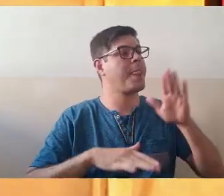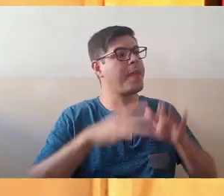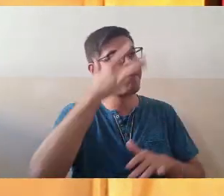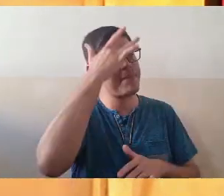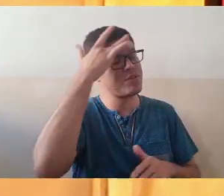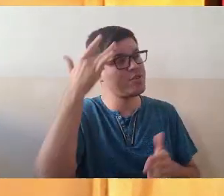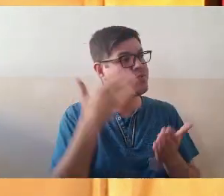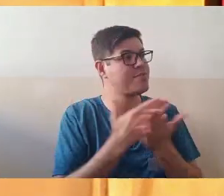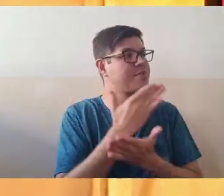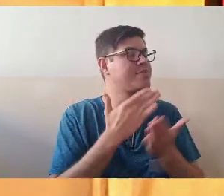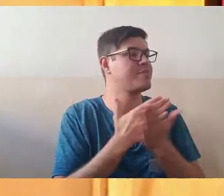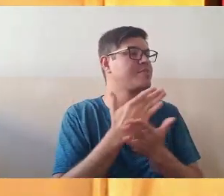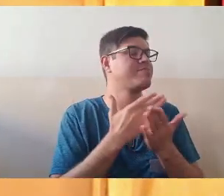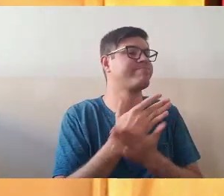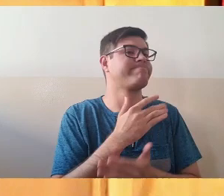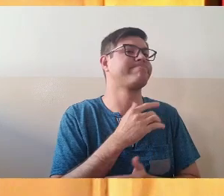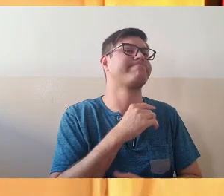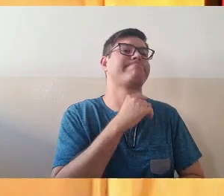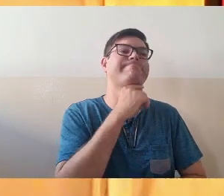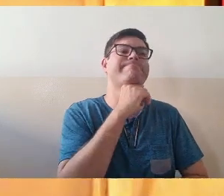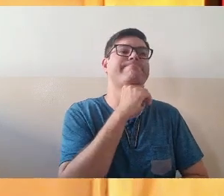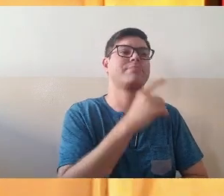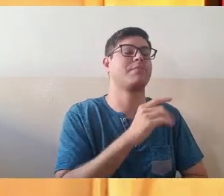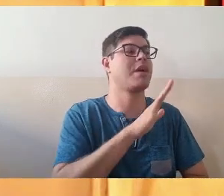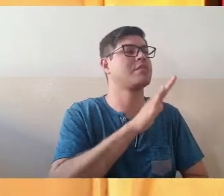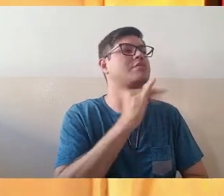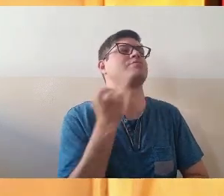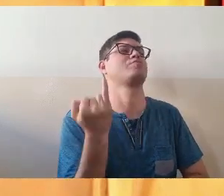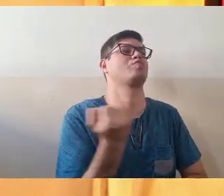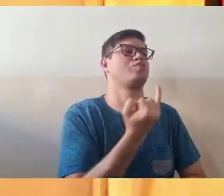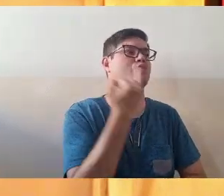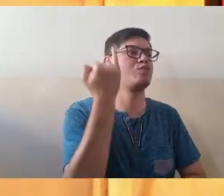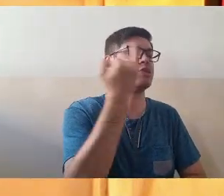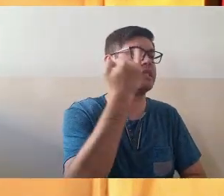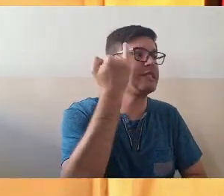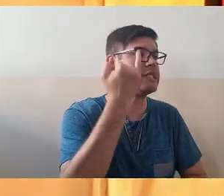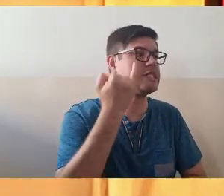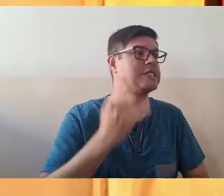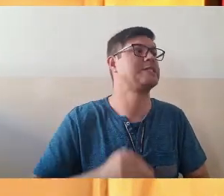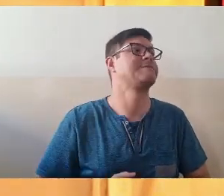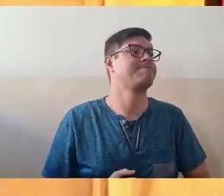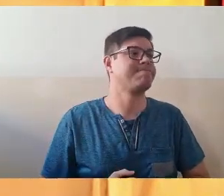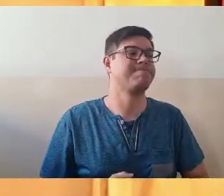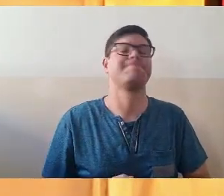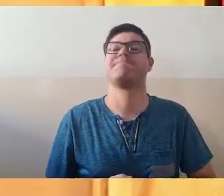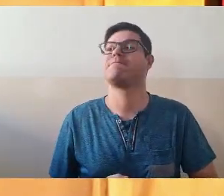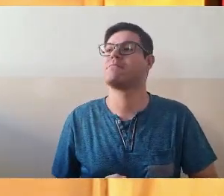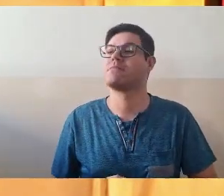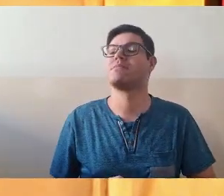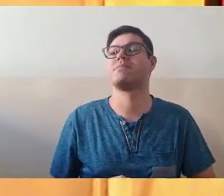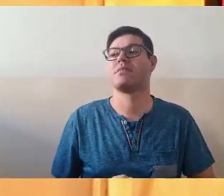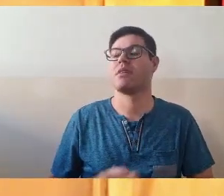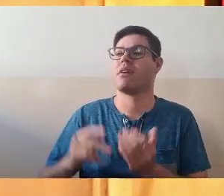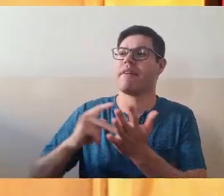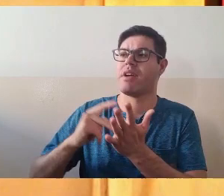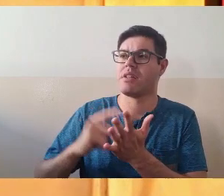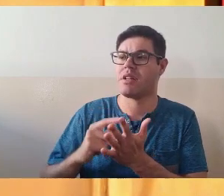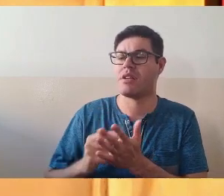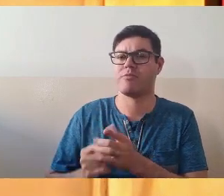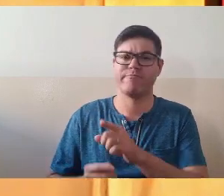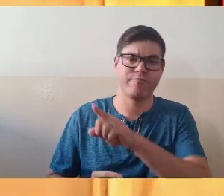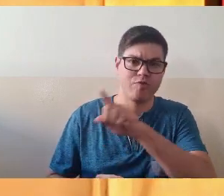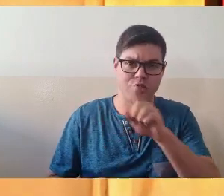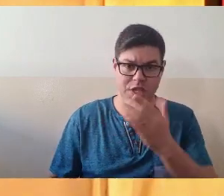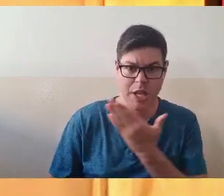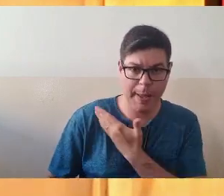participam. E isso é muito importante. É importante também que você, amigo que nos